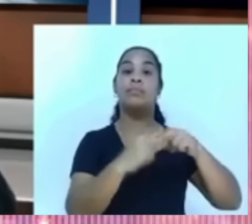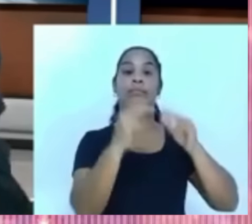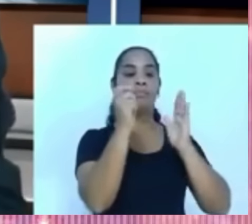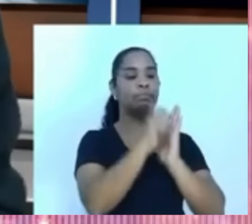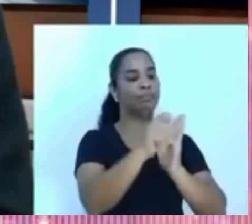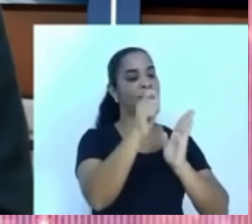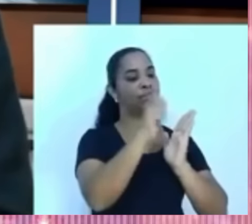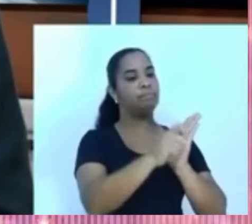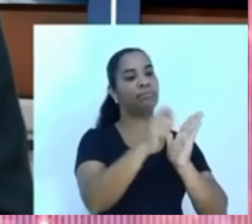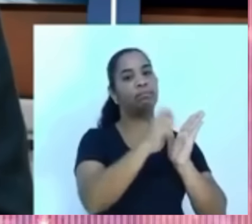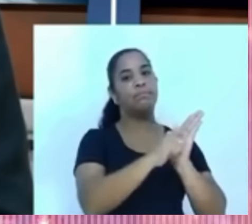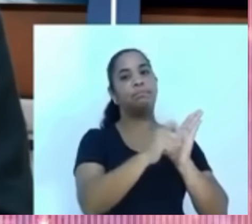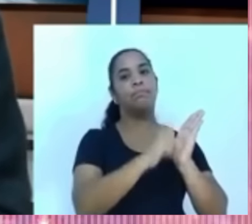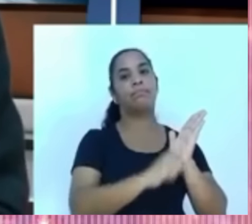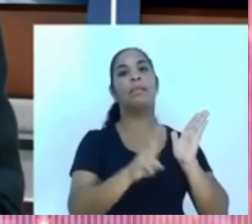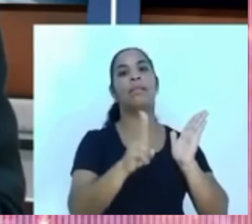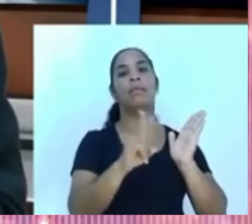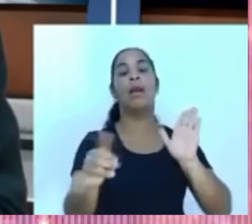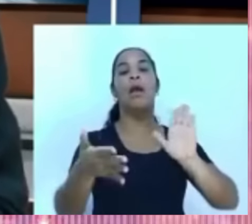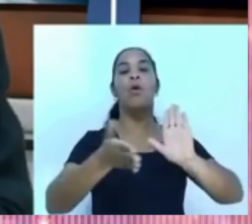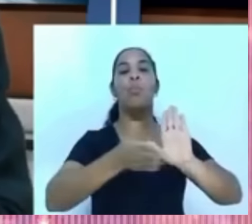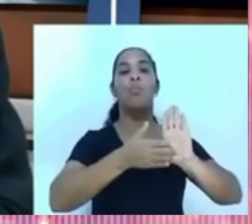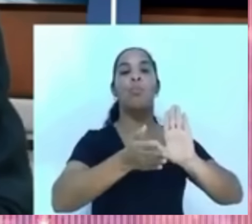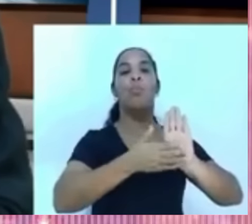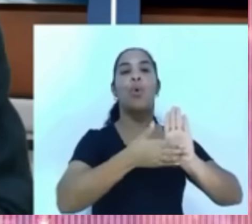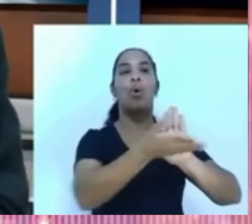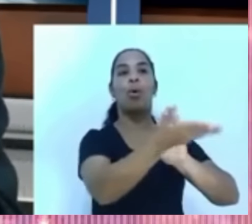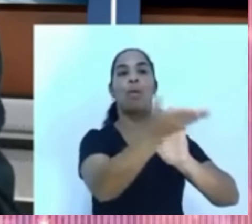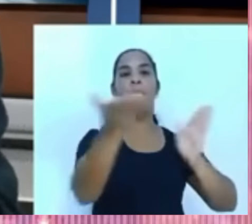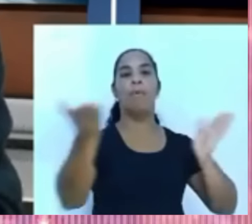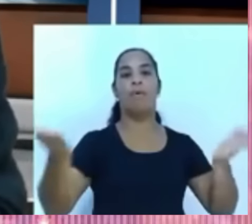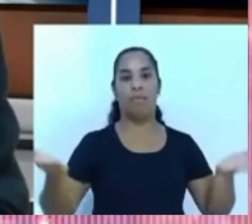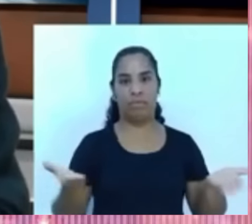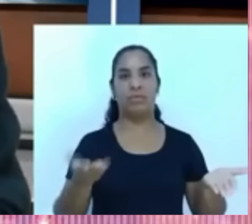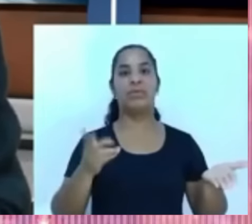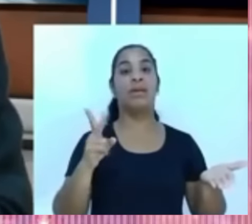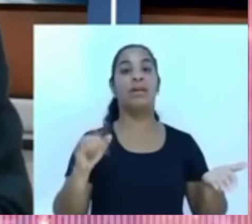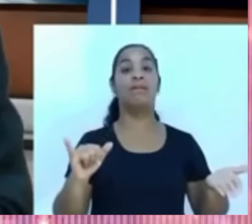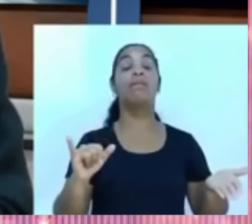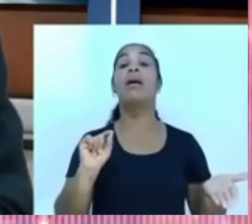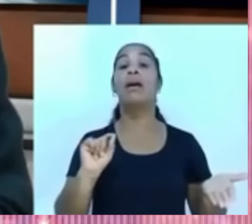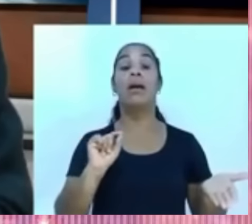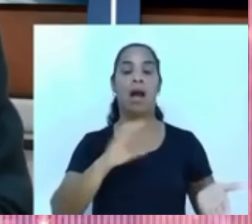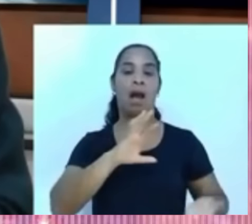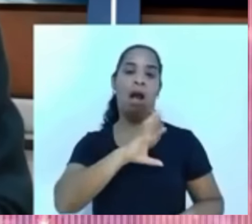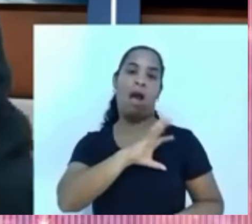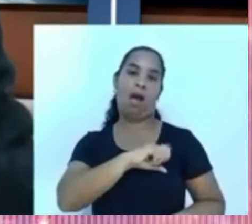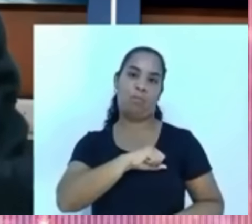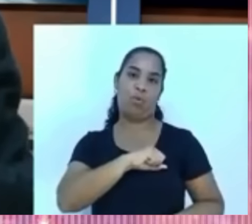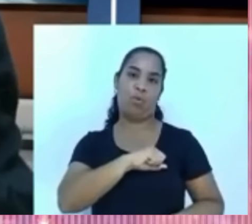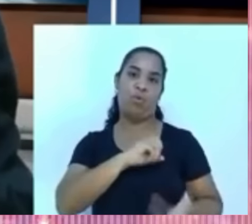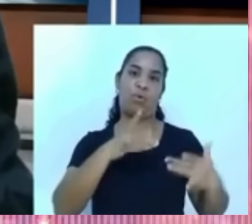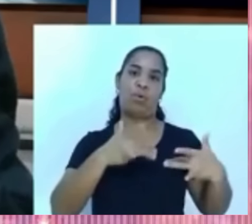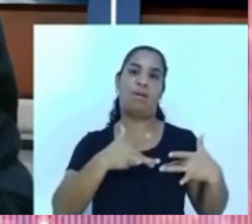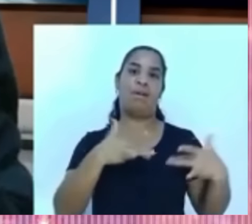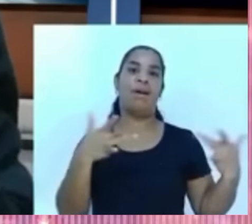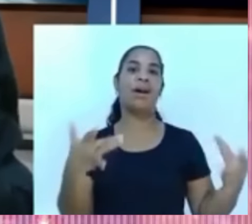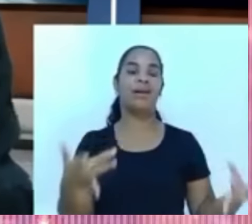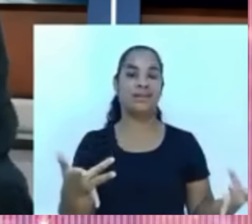essa proposta na ação do bem do amor e da caridade na sua